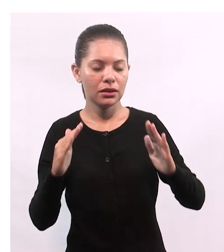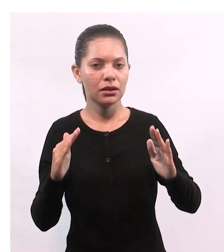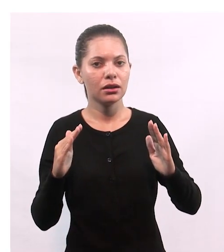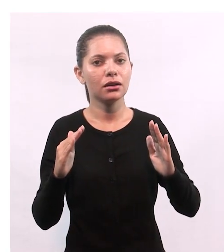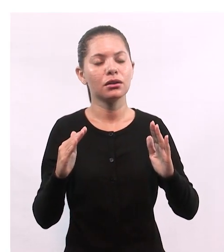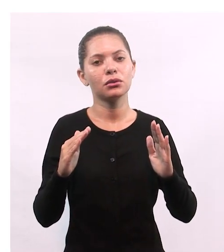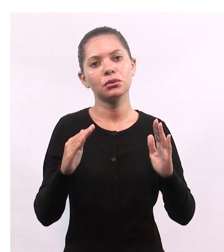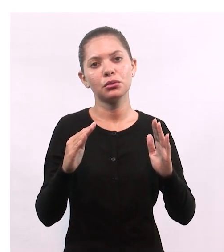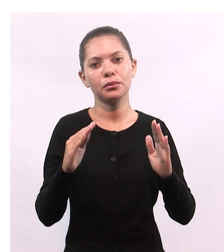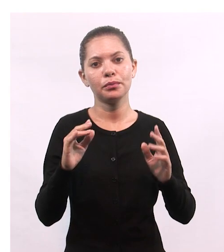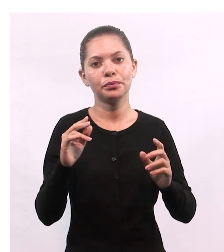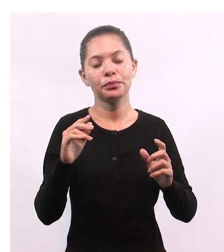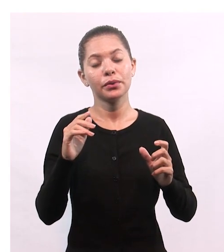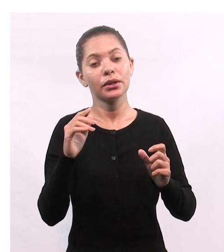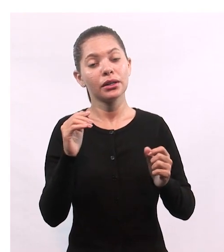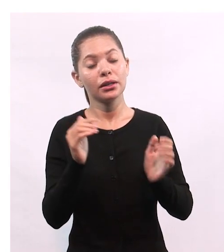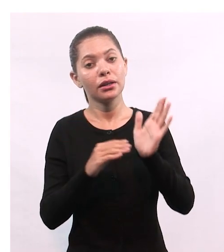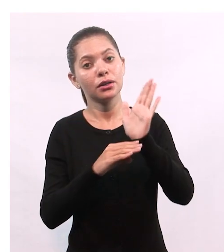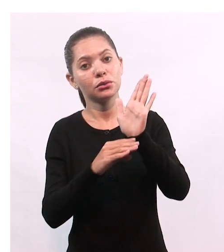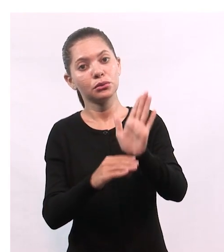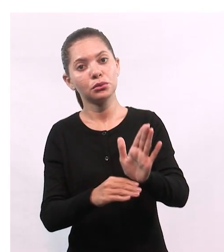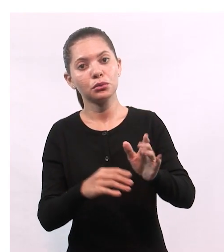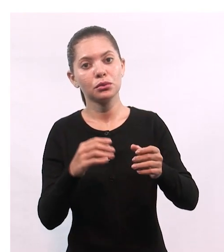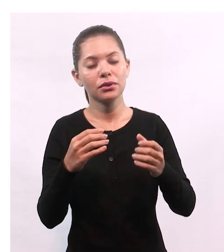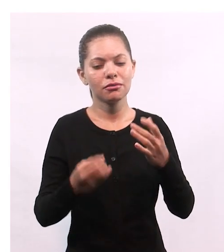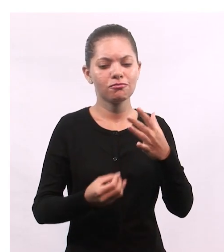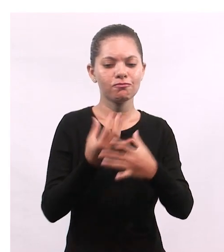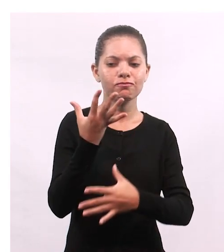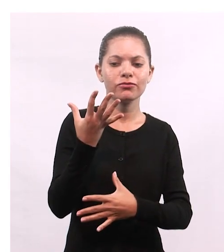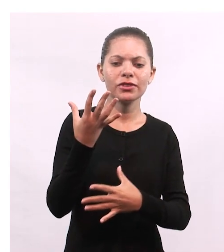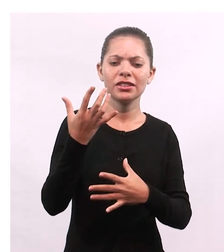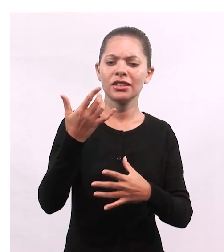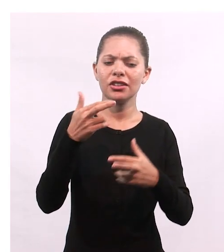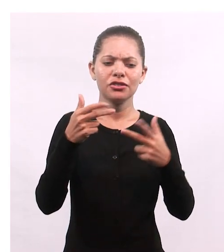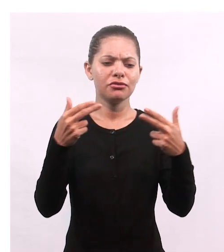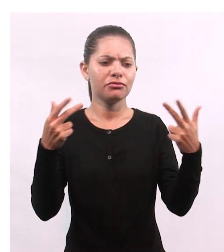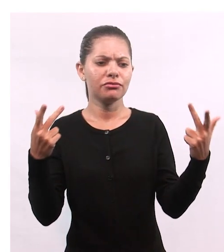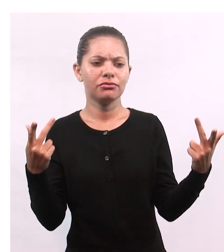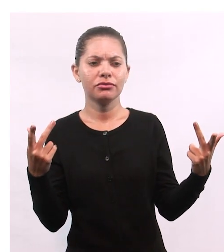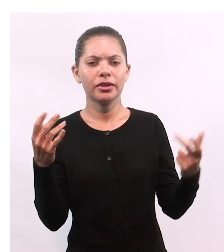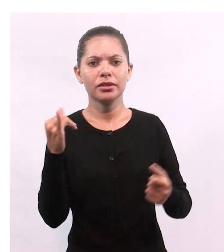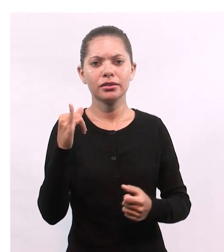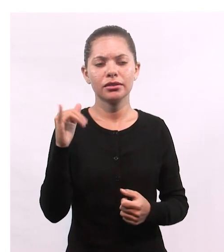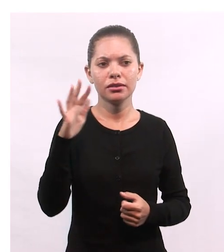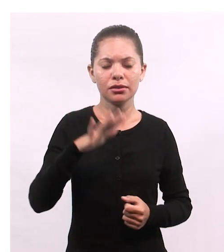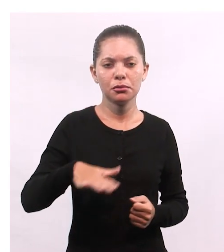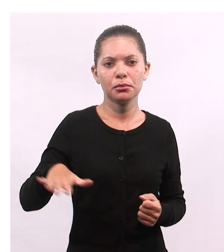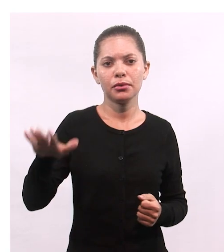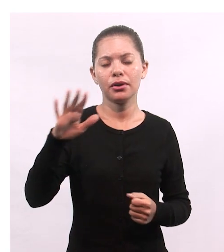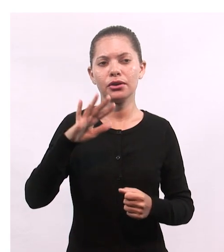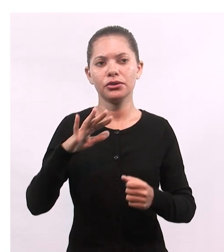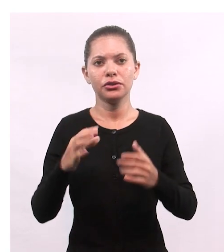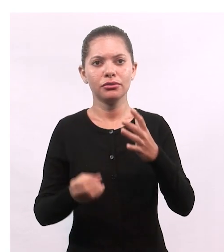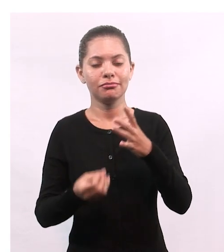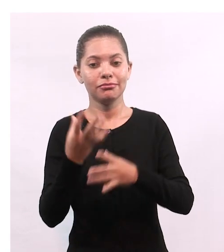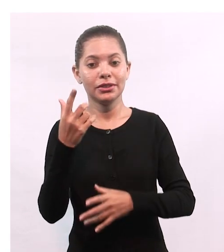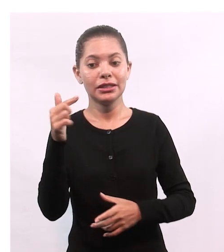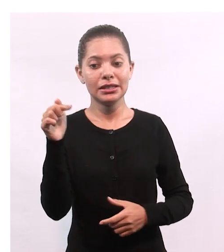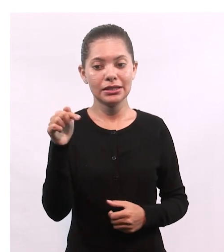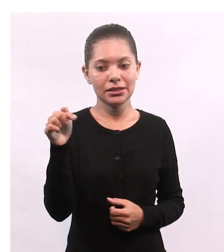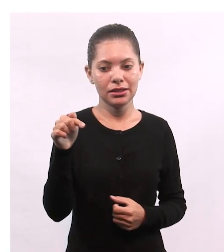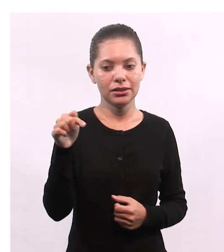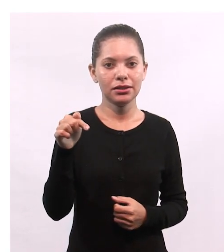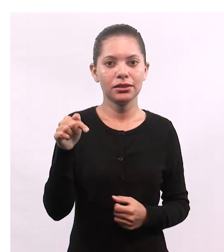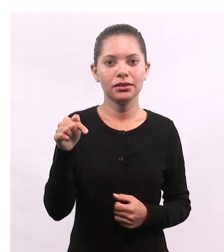e ainda um paralelogramo que permite a construção de demais objetos. De diversas figuras a gente consegue construir a partir